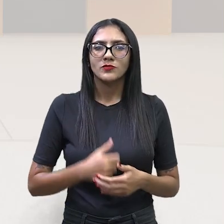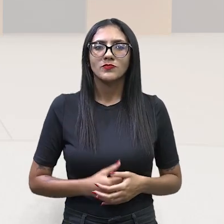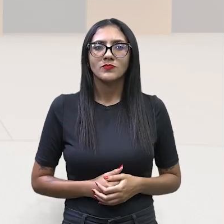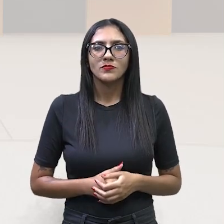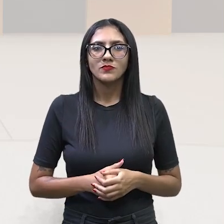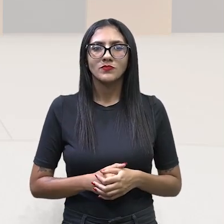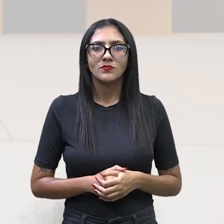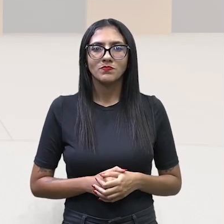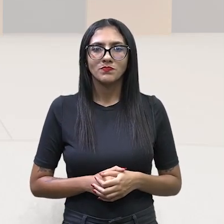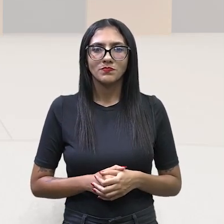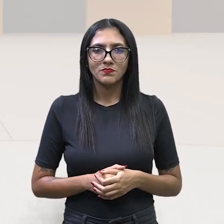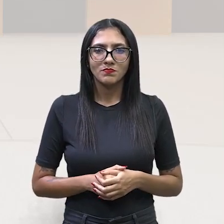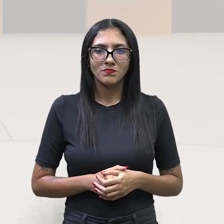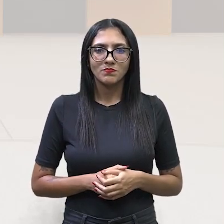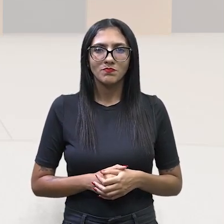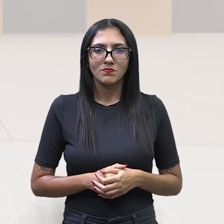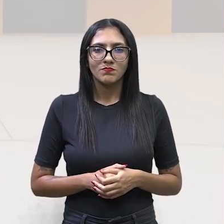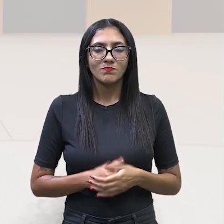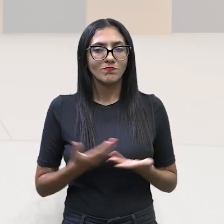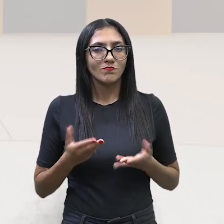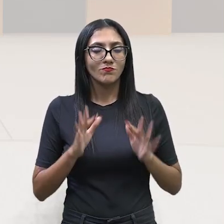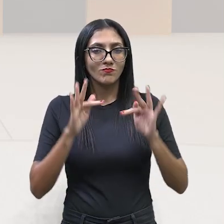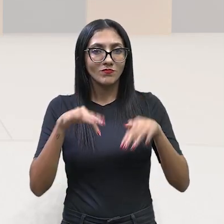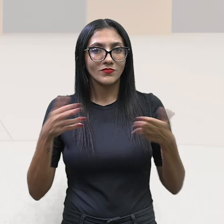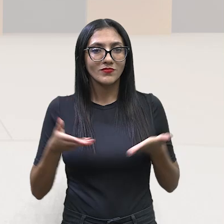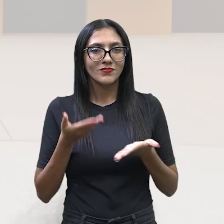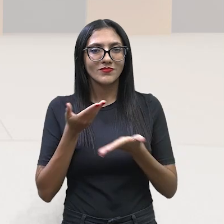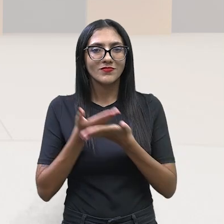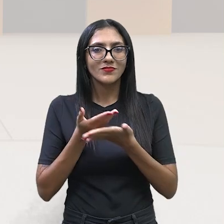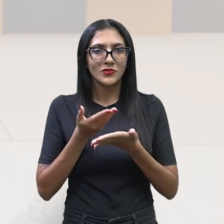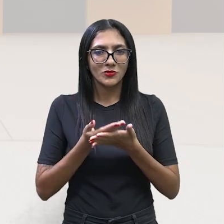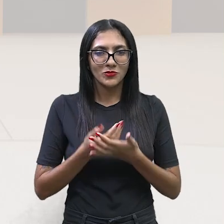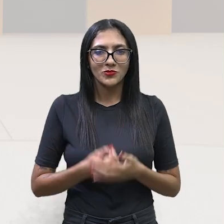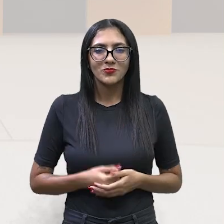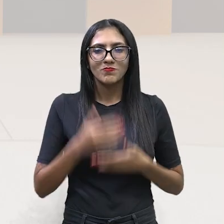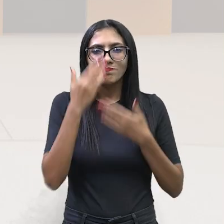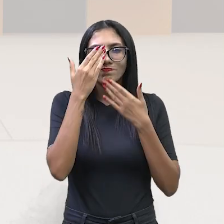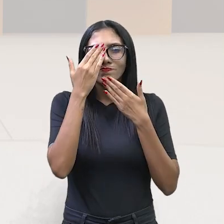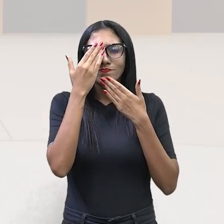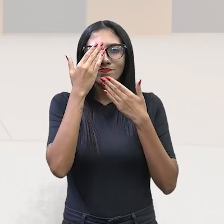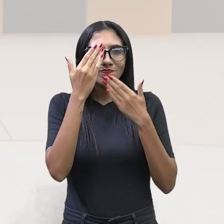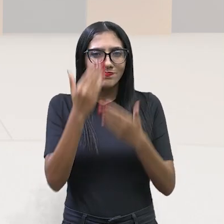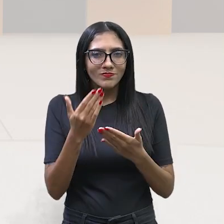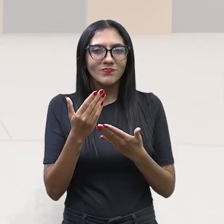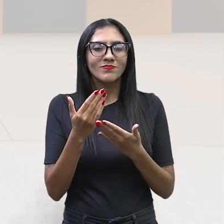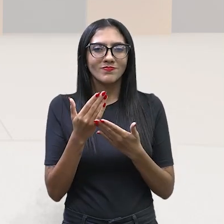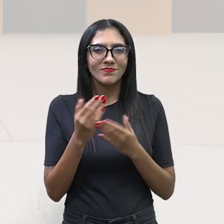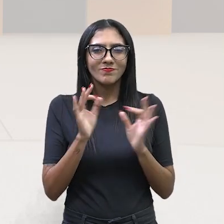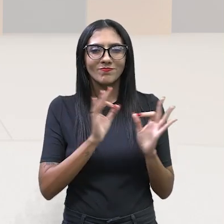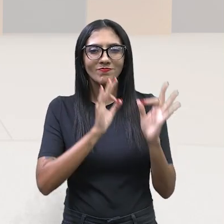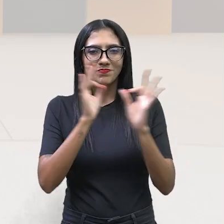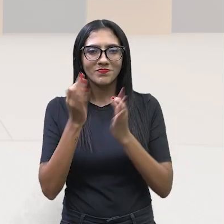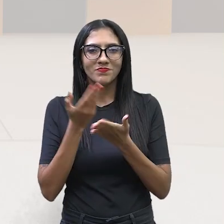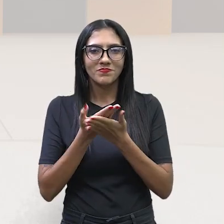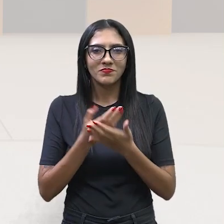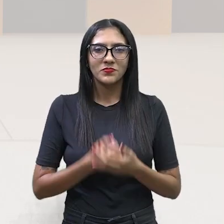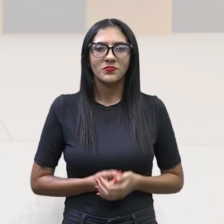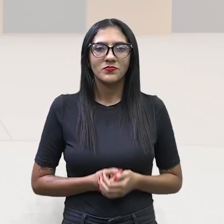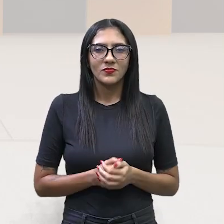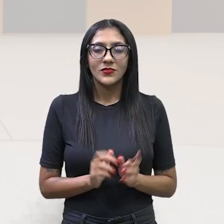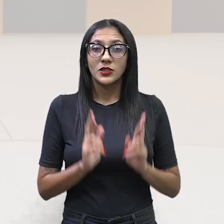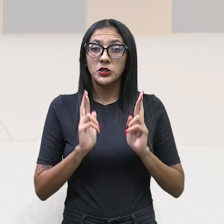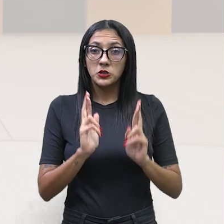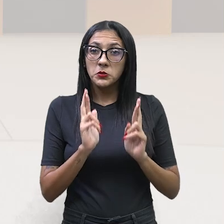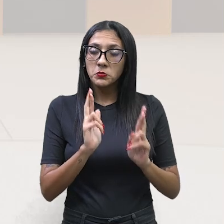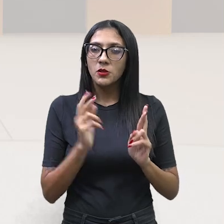Exatamente. Chegamos ao final da nossa aula. Pois não é? Agradecemos aí a sua companhia e esperamos que tenha